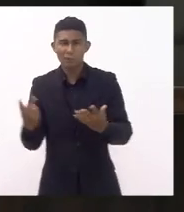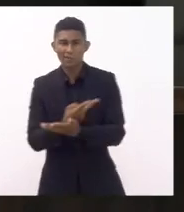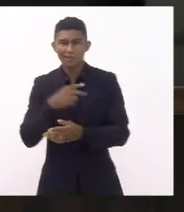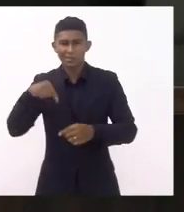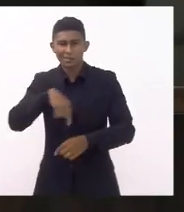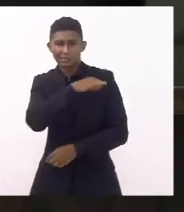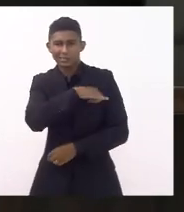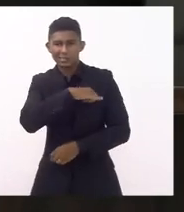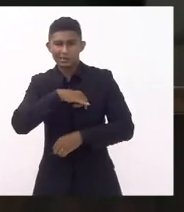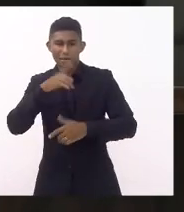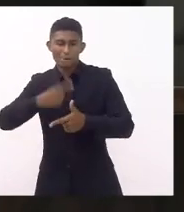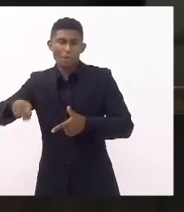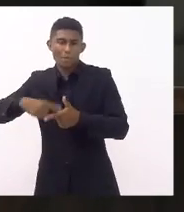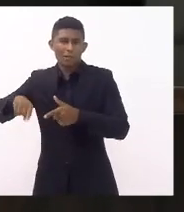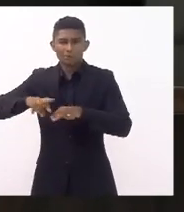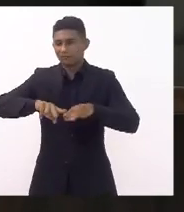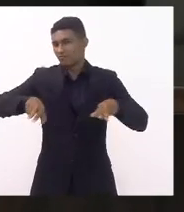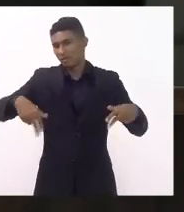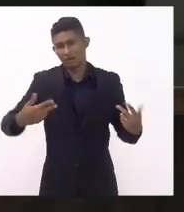Janeiro.